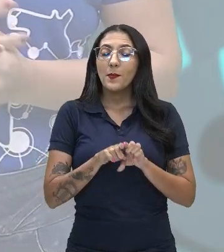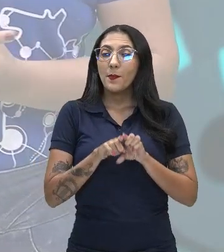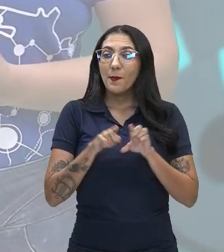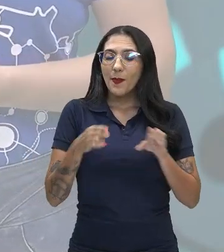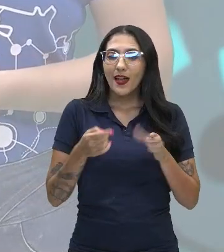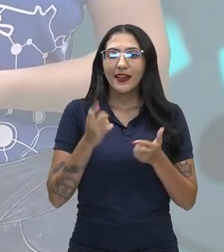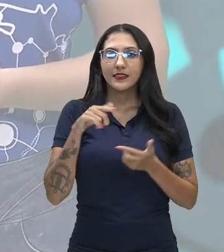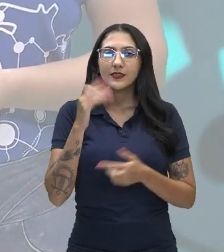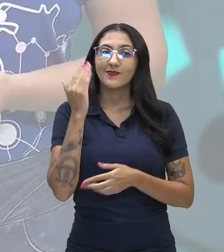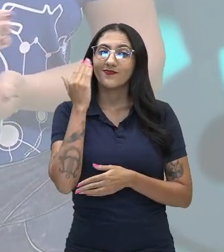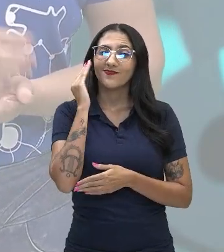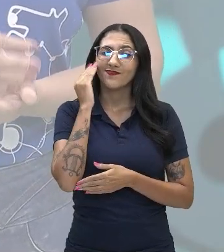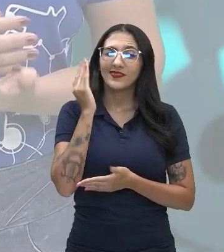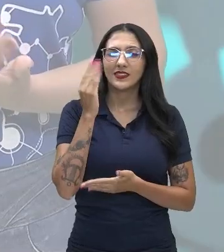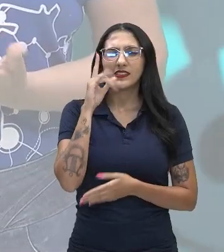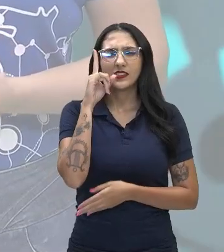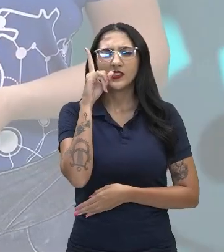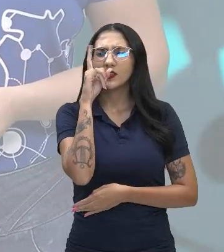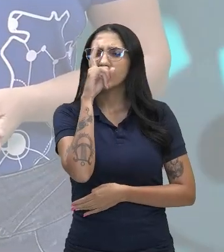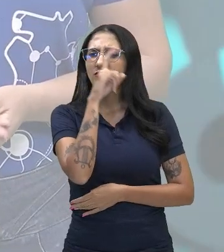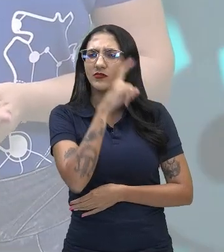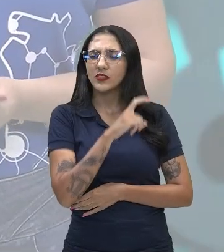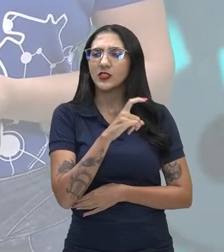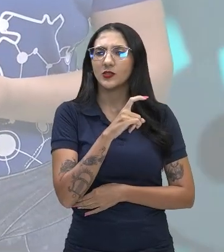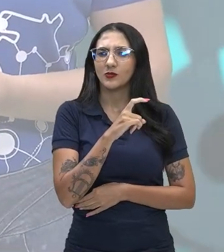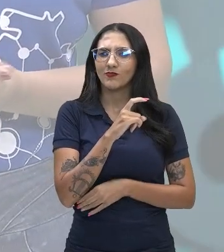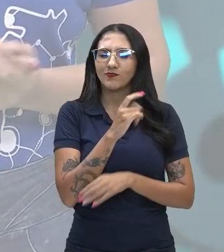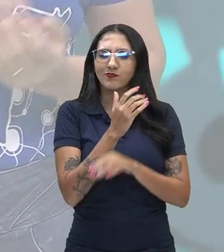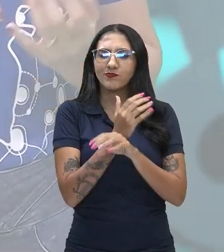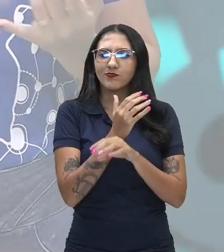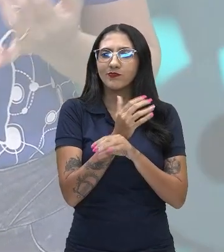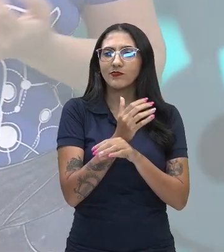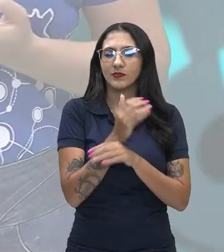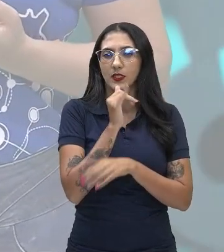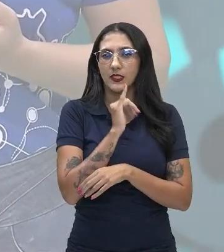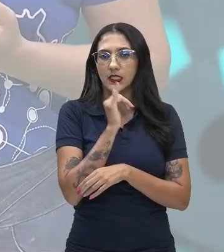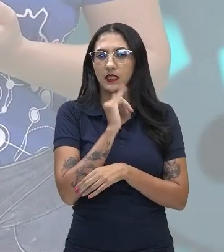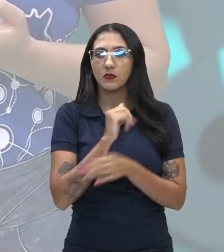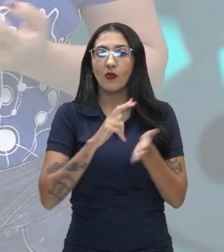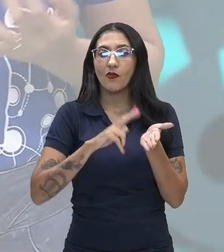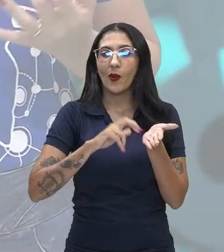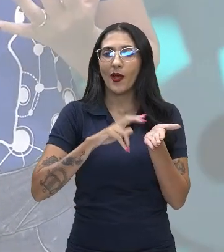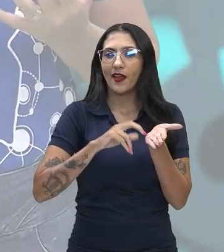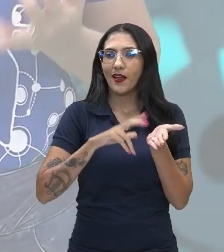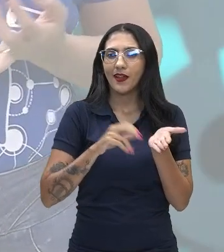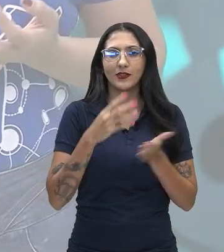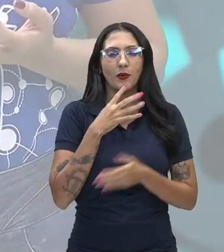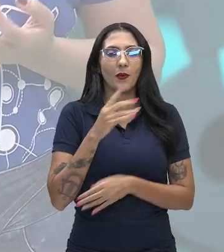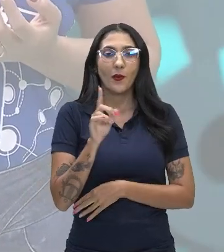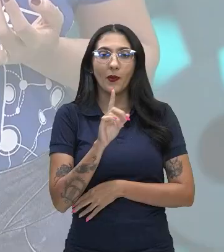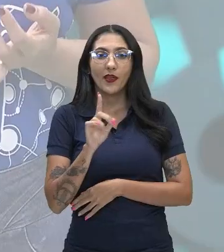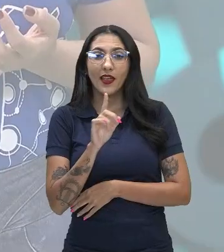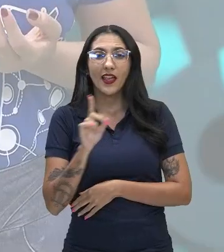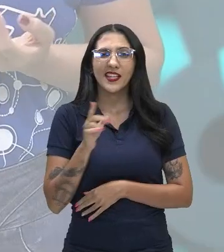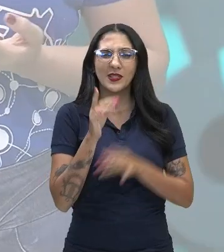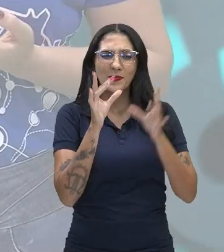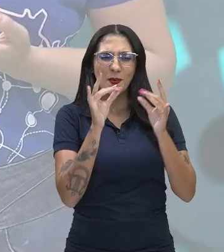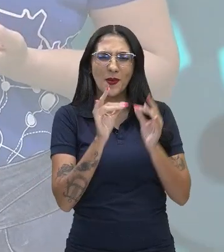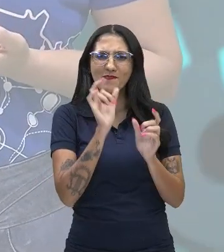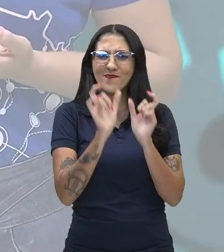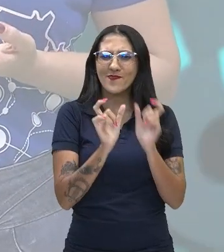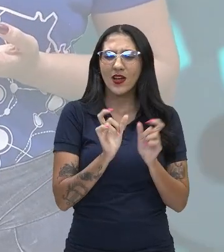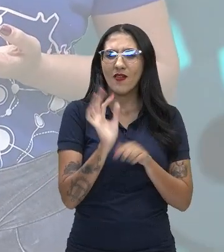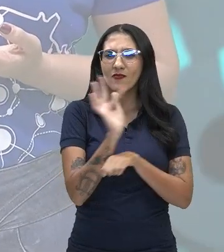compreensão pode ser dificultada por uma série de fatores, como o vocabulário desconhecido, complexidade do texto